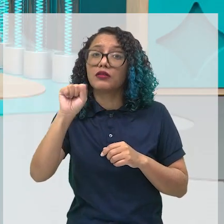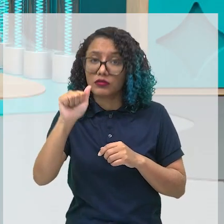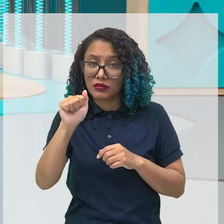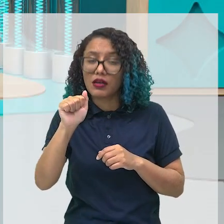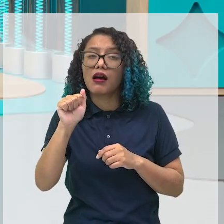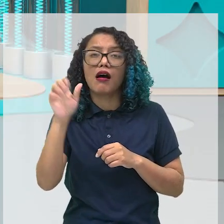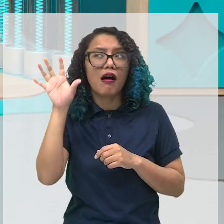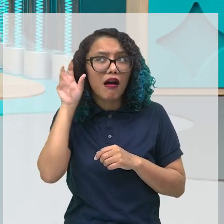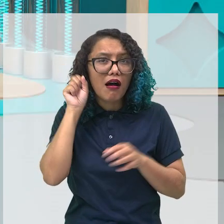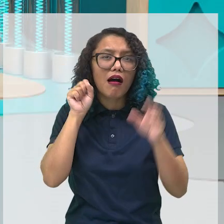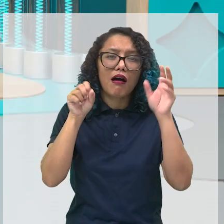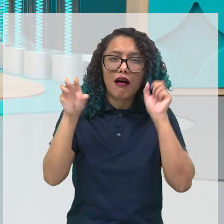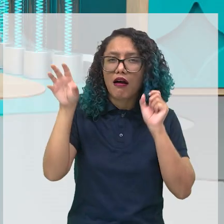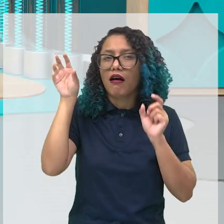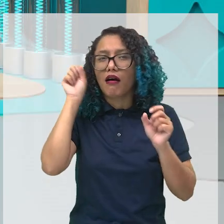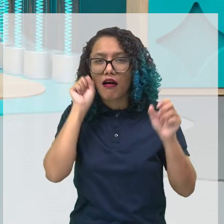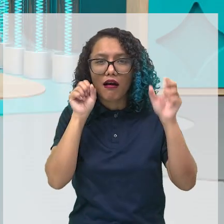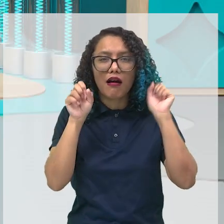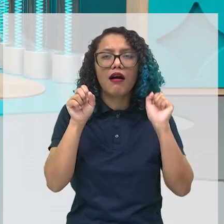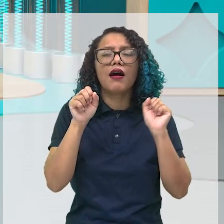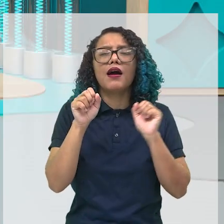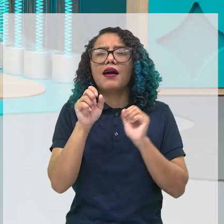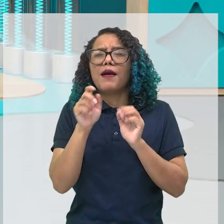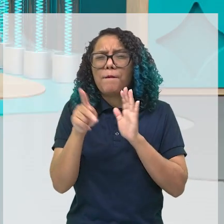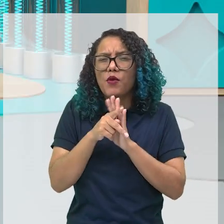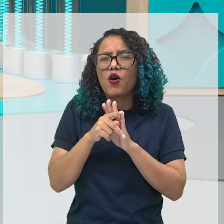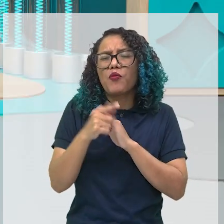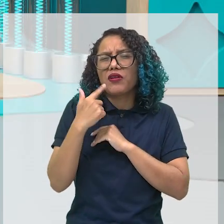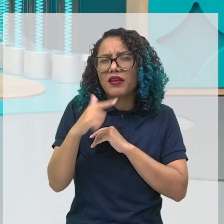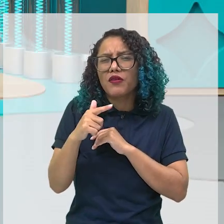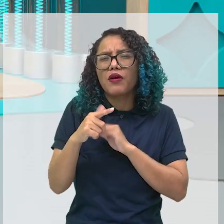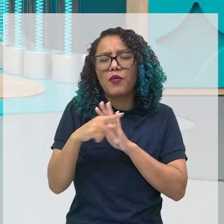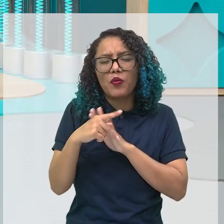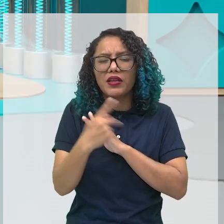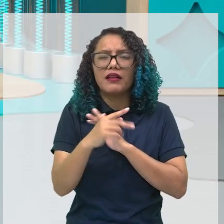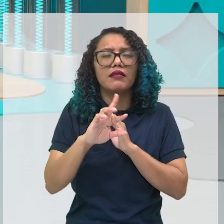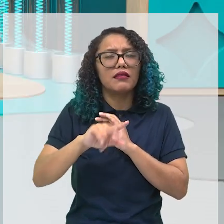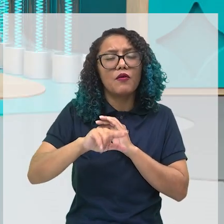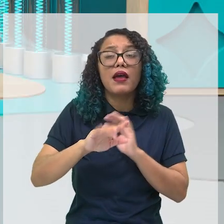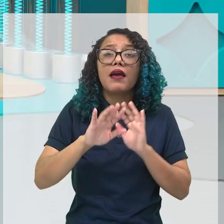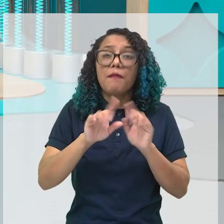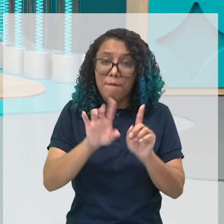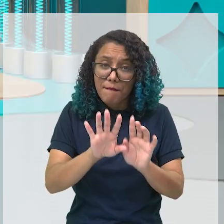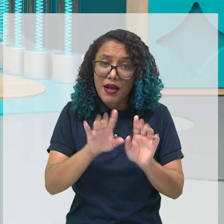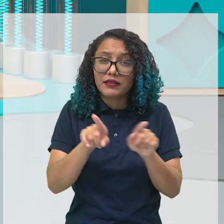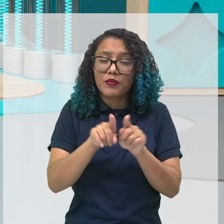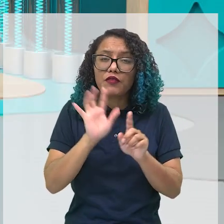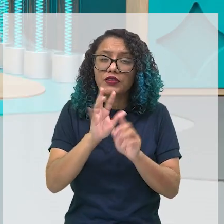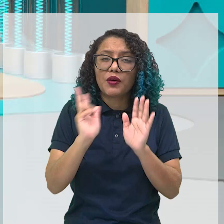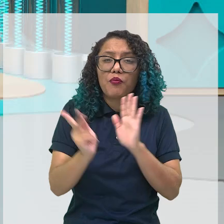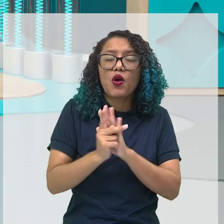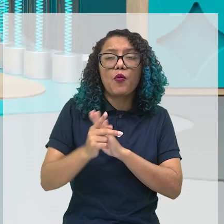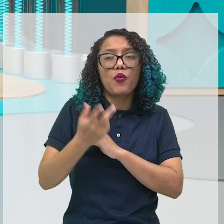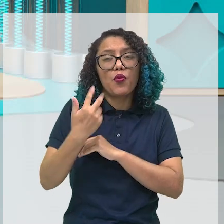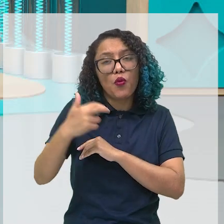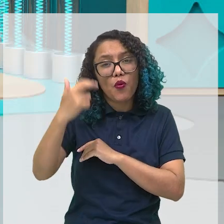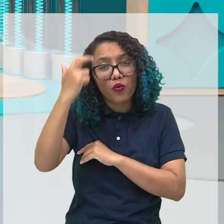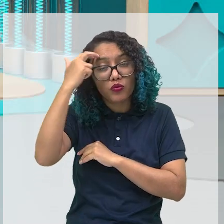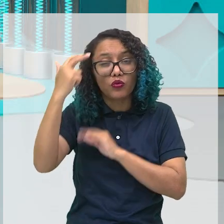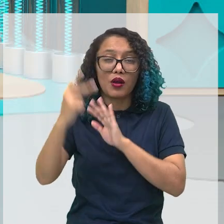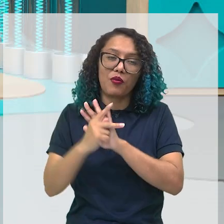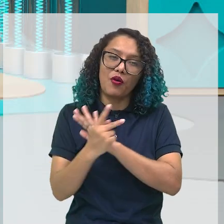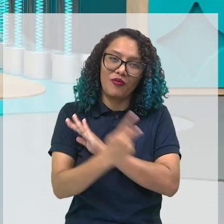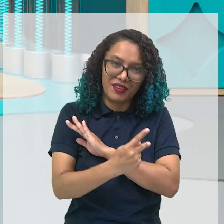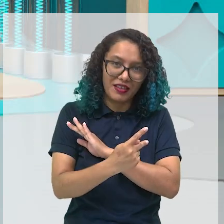é simplesmente porque é o idioma deles, mas é porque faz parte da identidade cultural deste povo. E